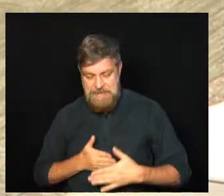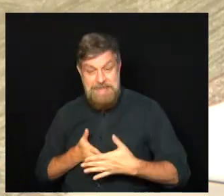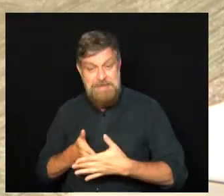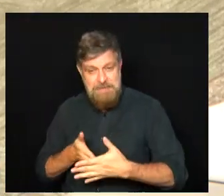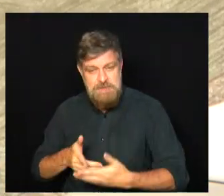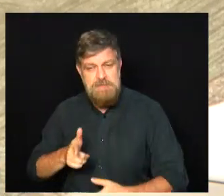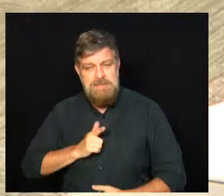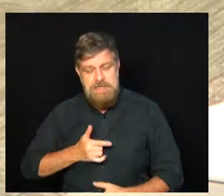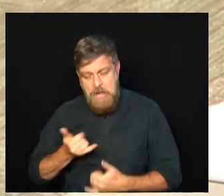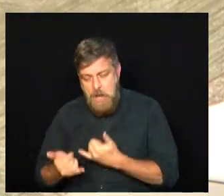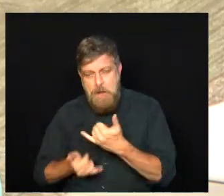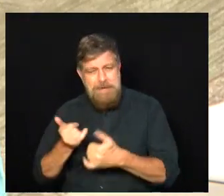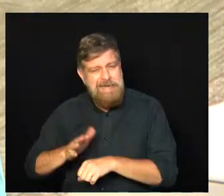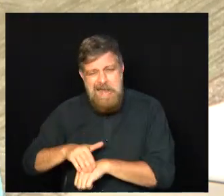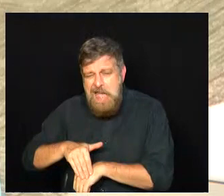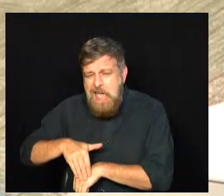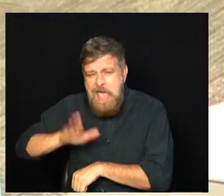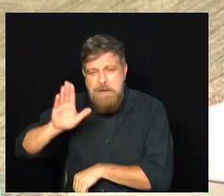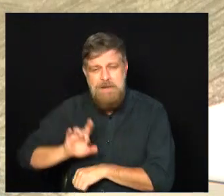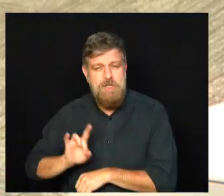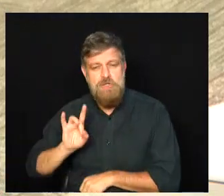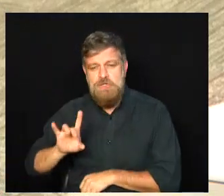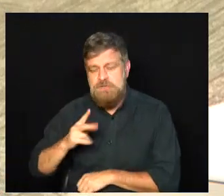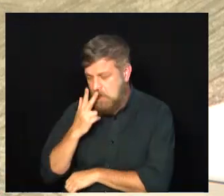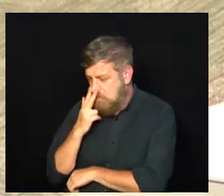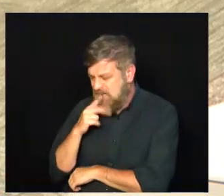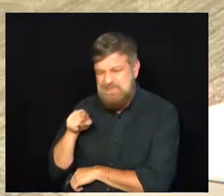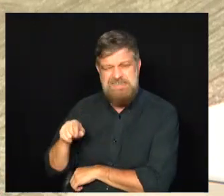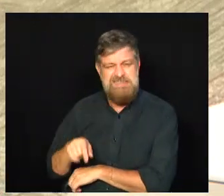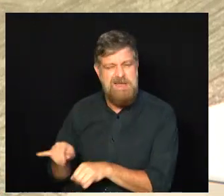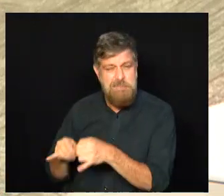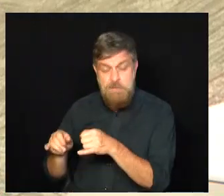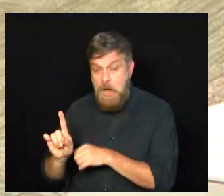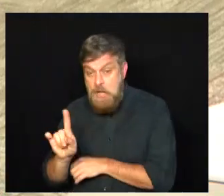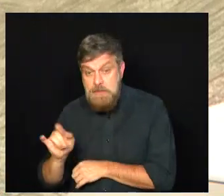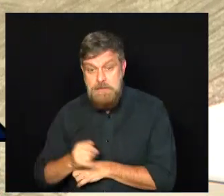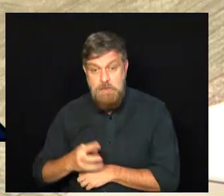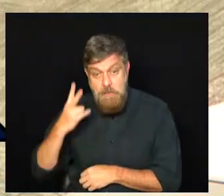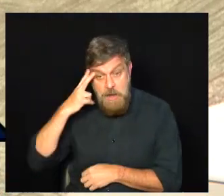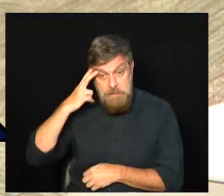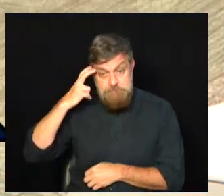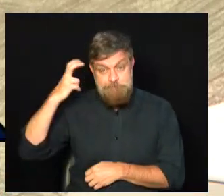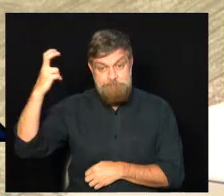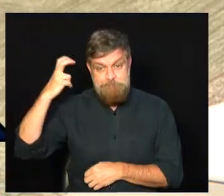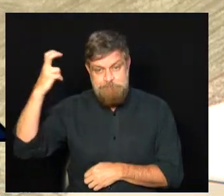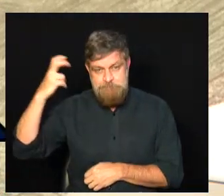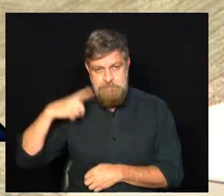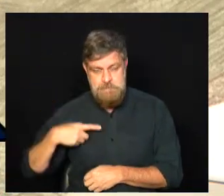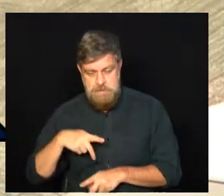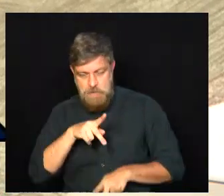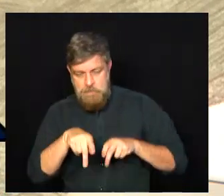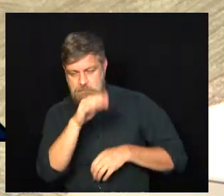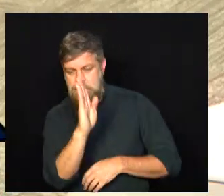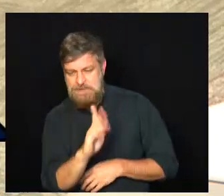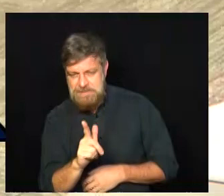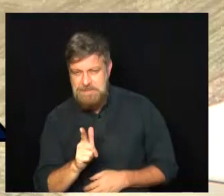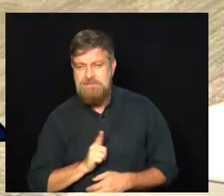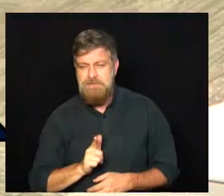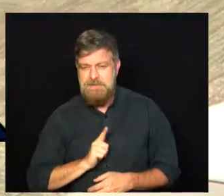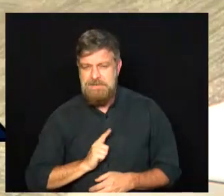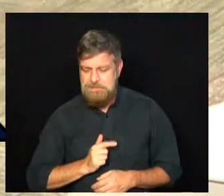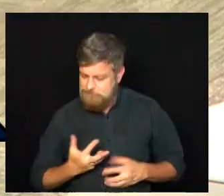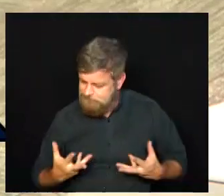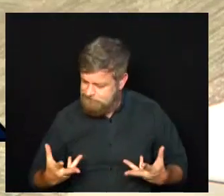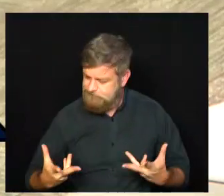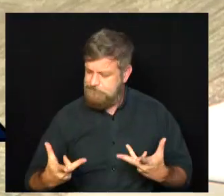é muito mais do que só uma brincadeira, né? A criatividade, que é tão fundamental, e o brasileiro é tão rico,